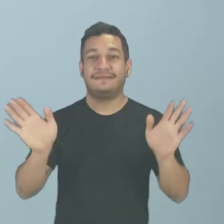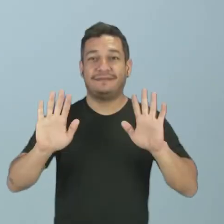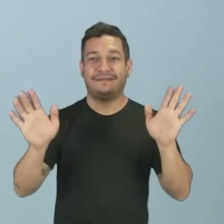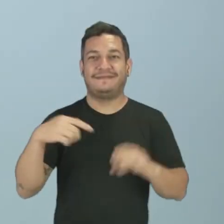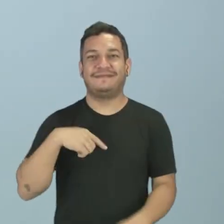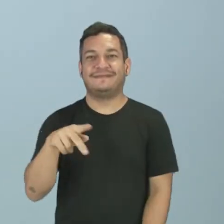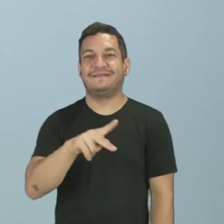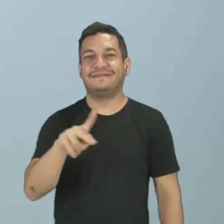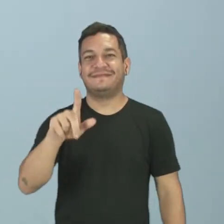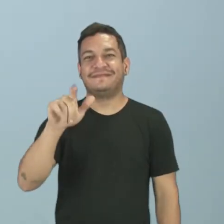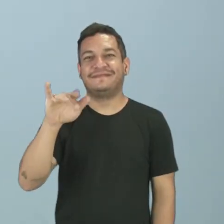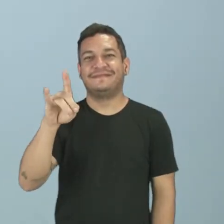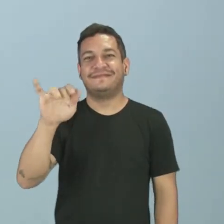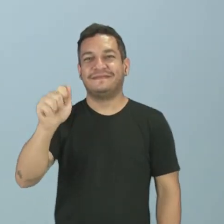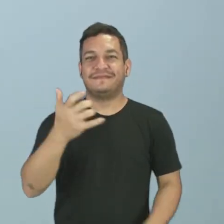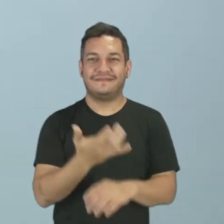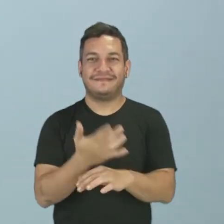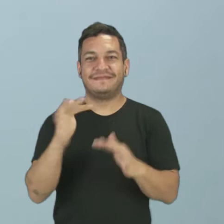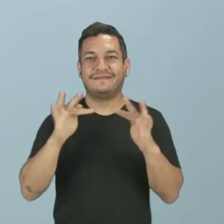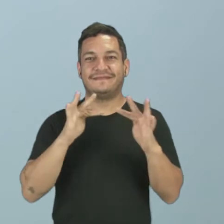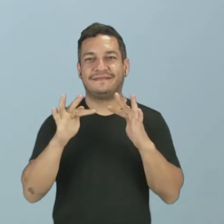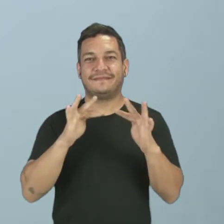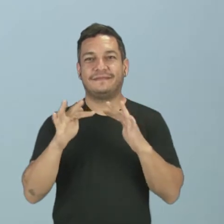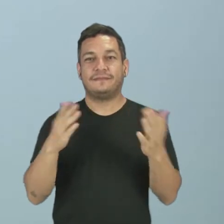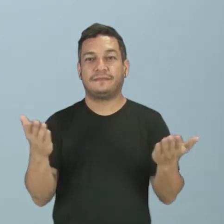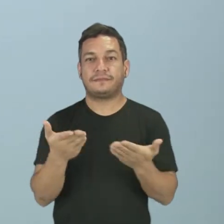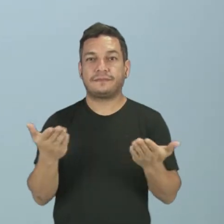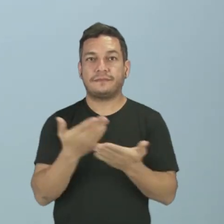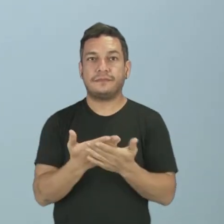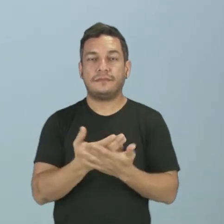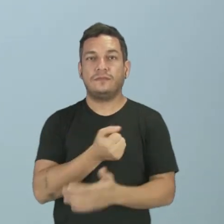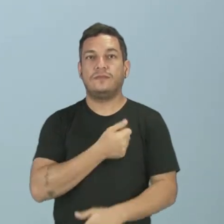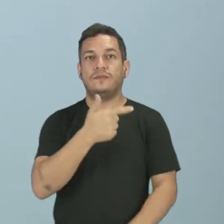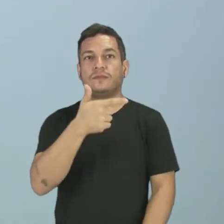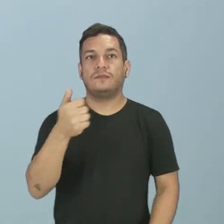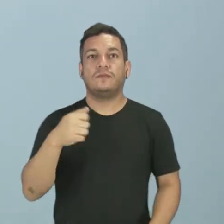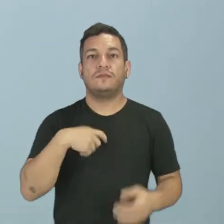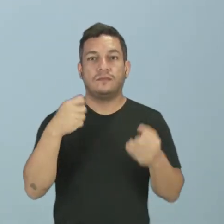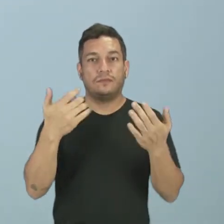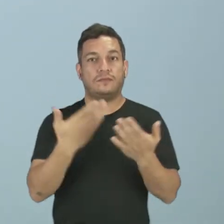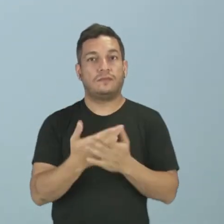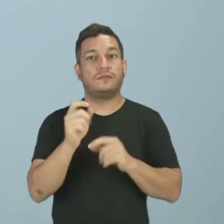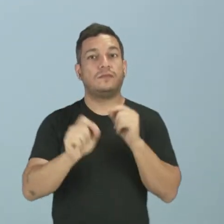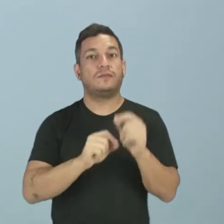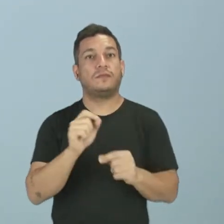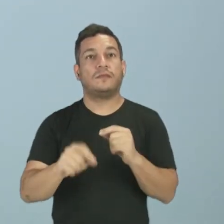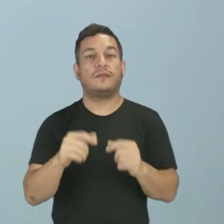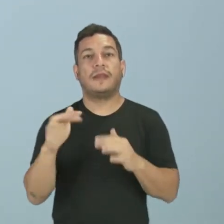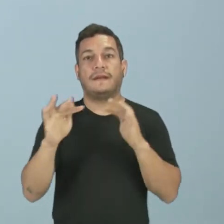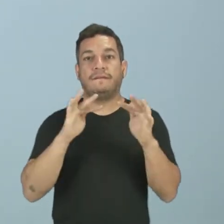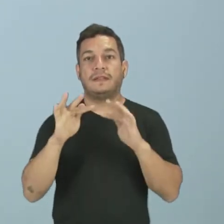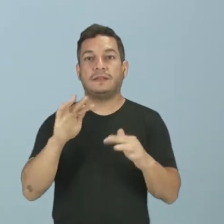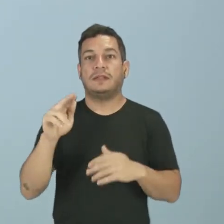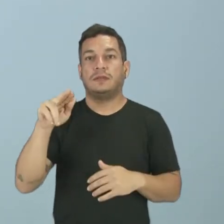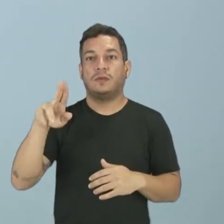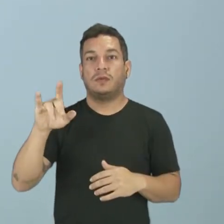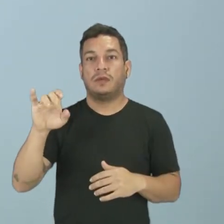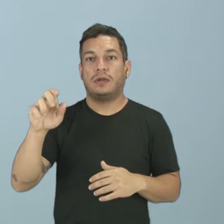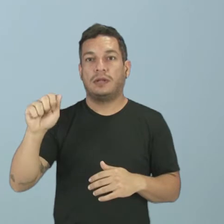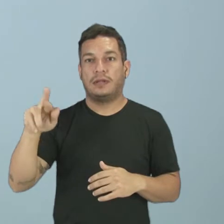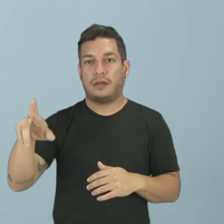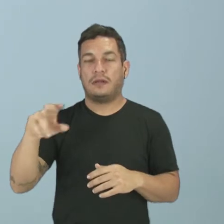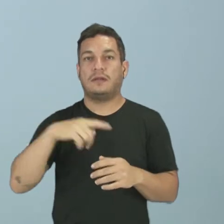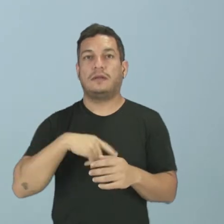Olá, eu sou a professora Lídia da disciplina de Física e hoje na aula de número 21 a gente vai estudar um pouco sobre física nuclear, relacionada ao